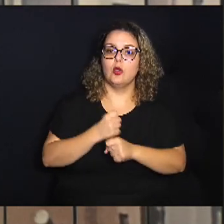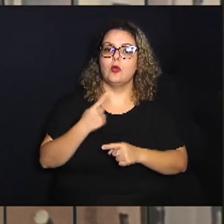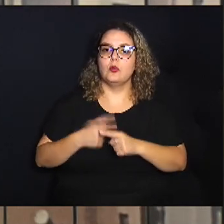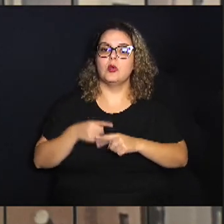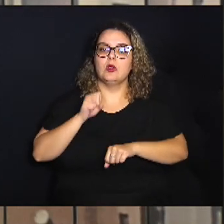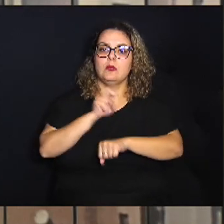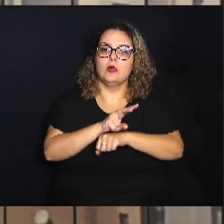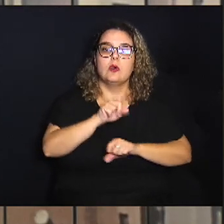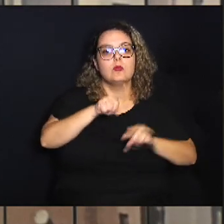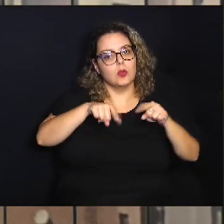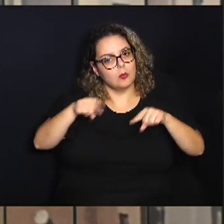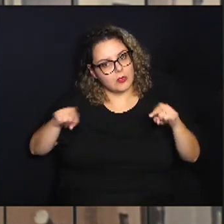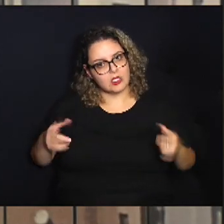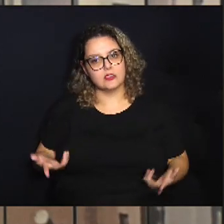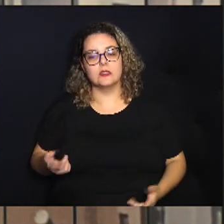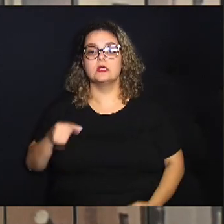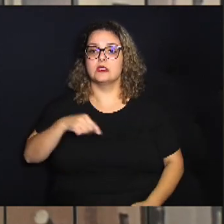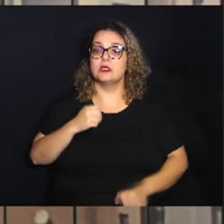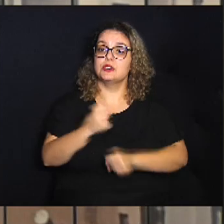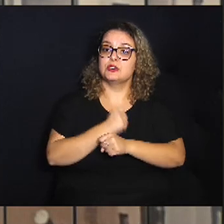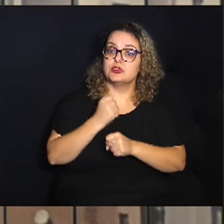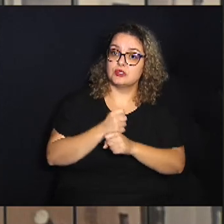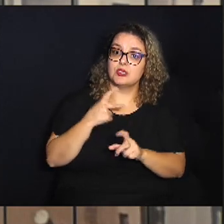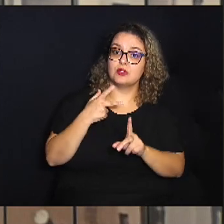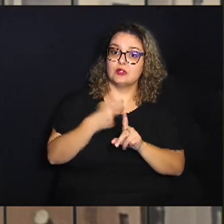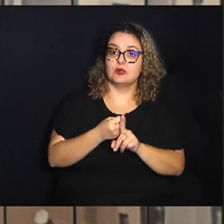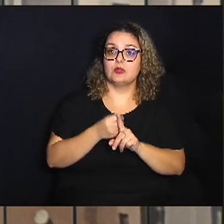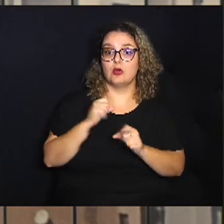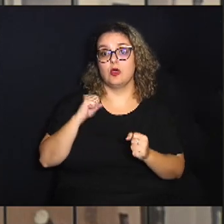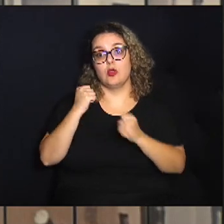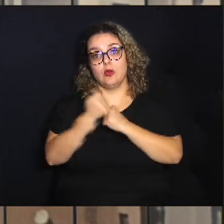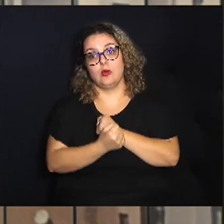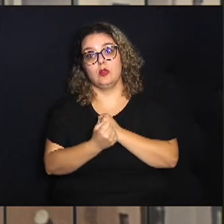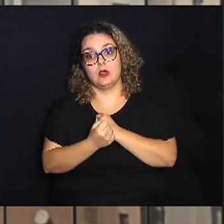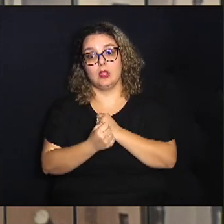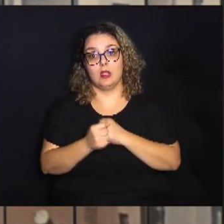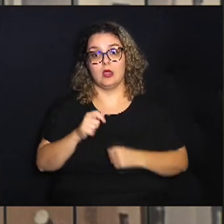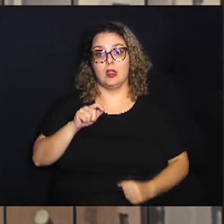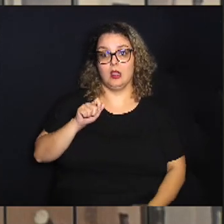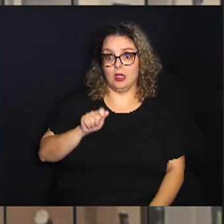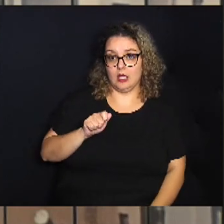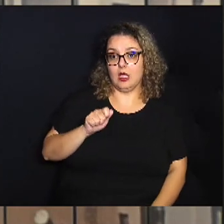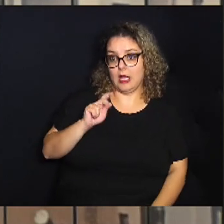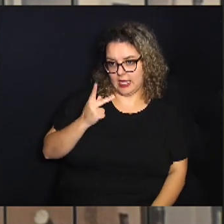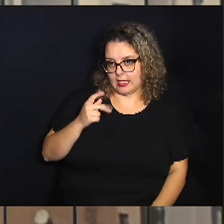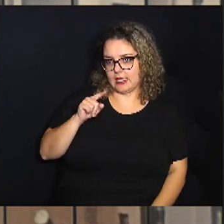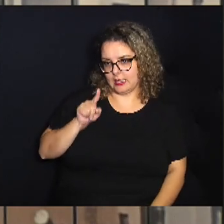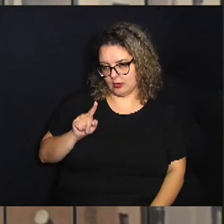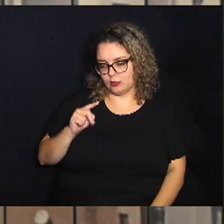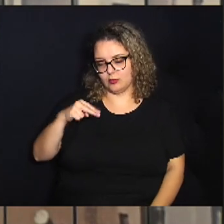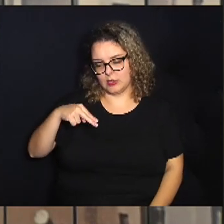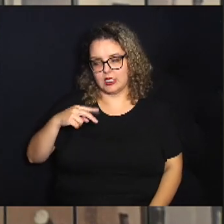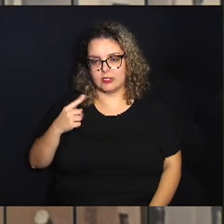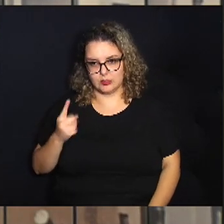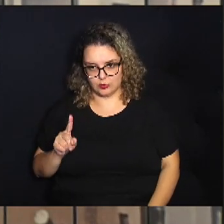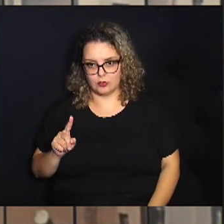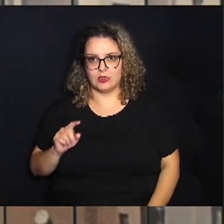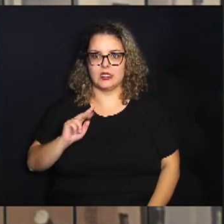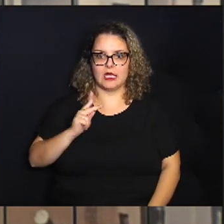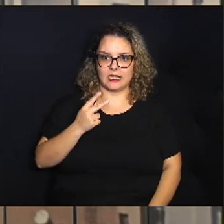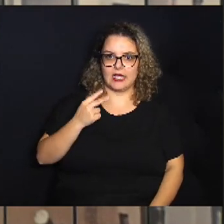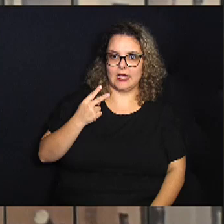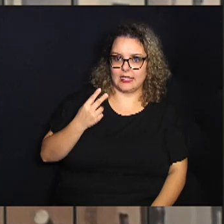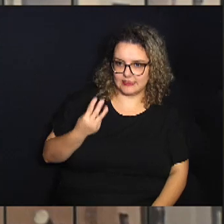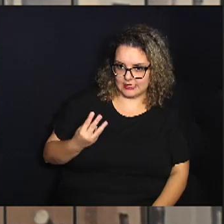por modificações. E este ano a vacinação protege contra as gripes A, né, H1N1 e H3N2 e a